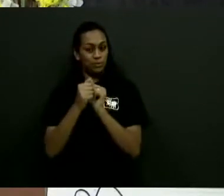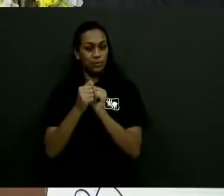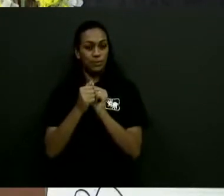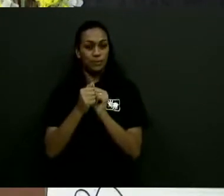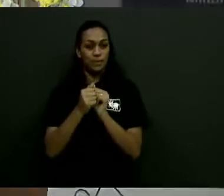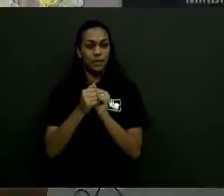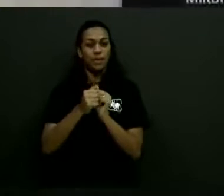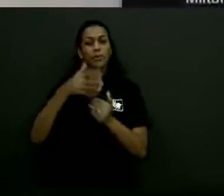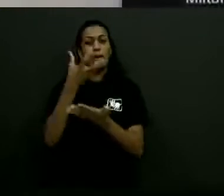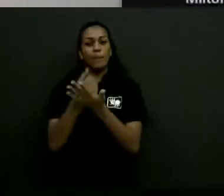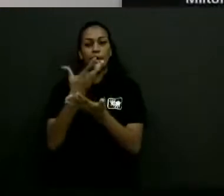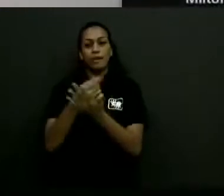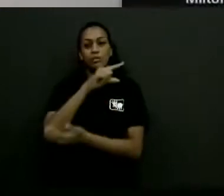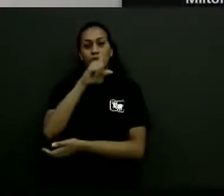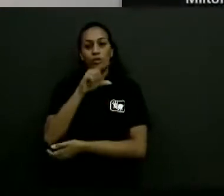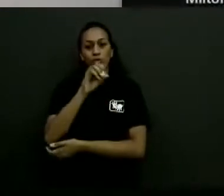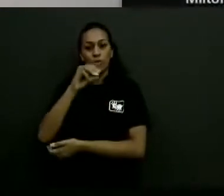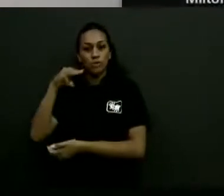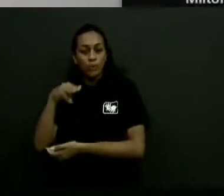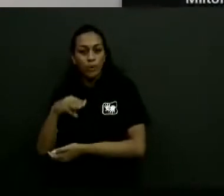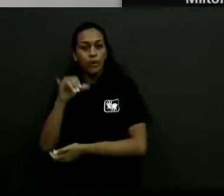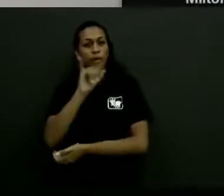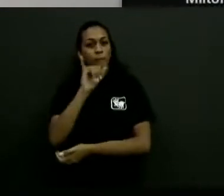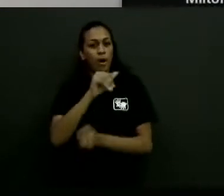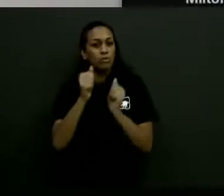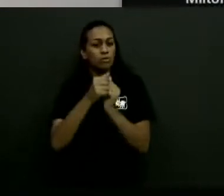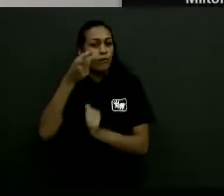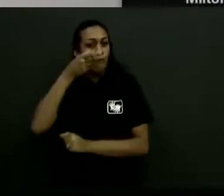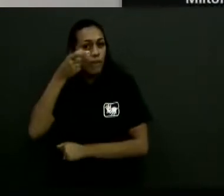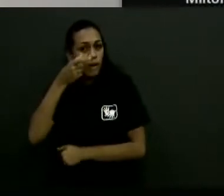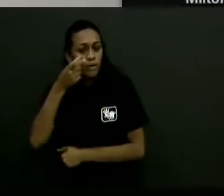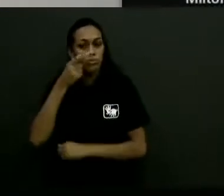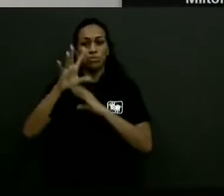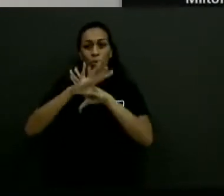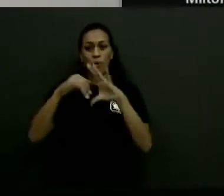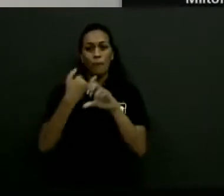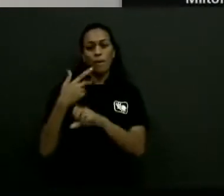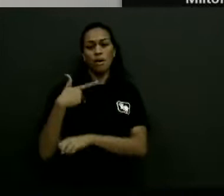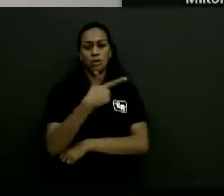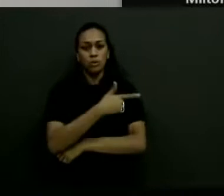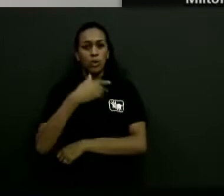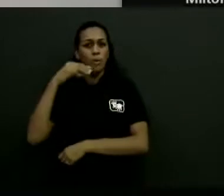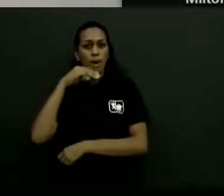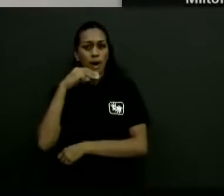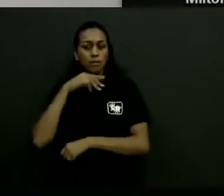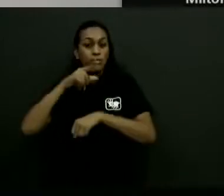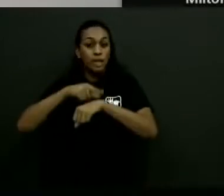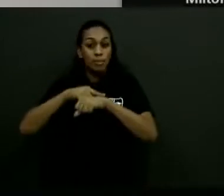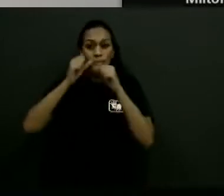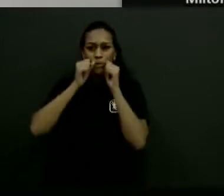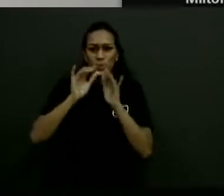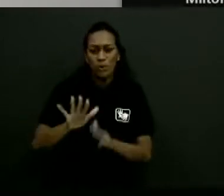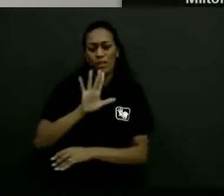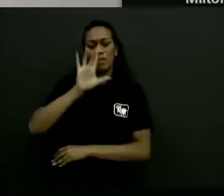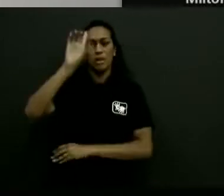os nossos irmãos que vão nos acompanhar aí pelo YouTube. Pastor Marcos, que seja um tempo abençoado aí. Eu creio que Deus